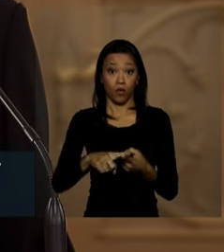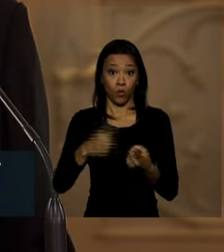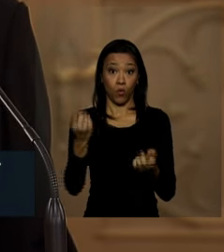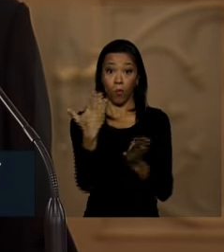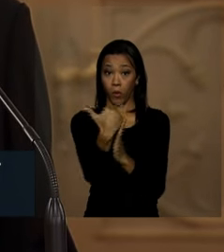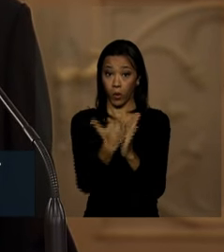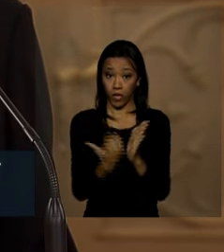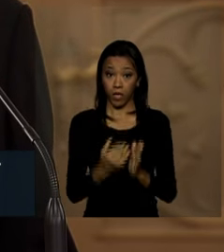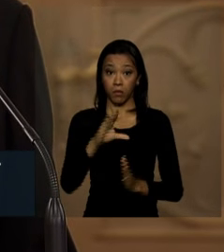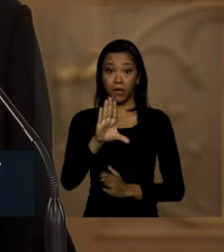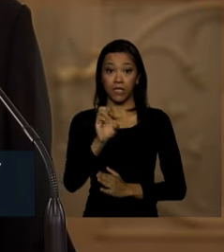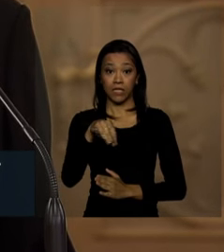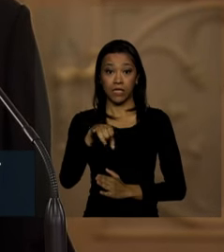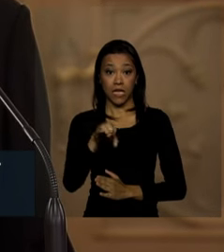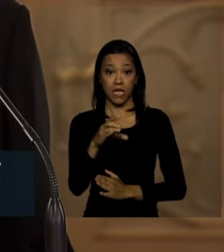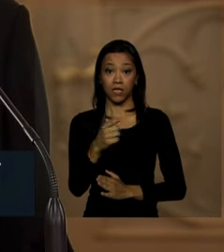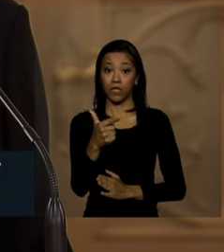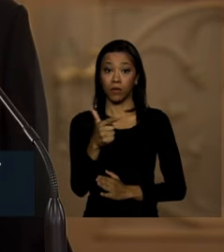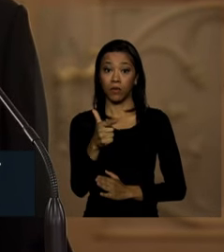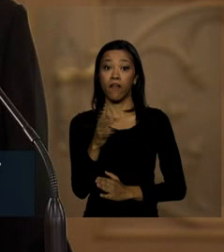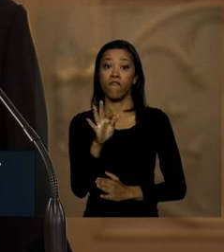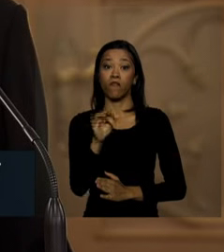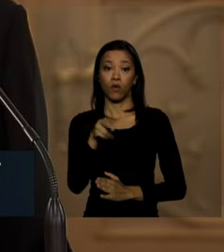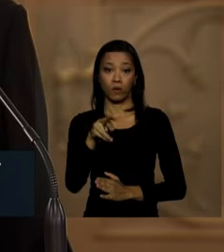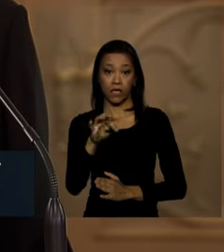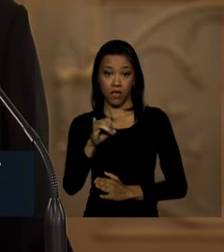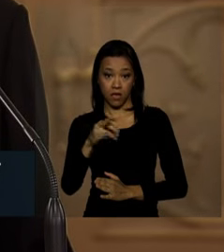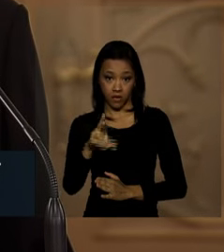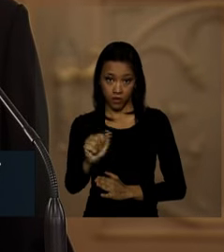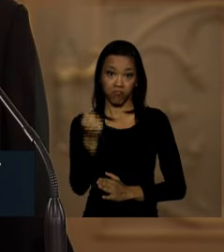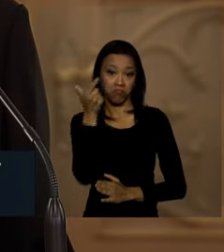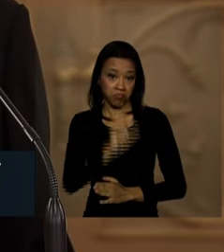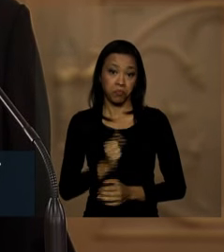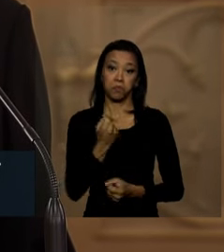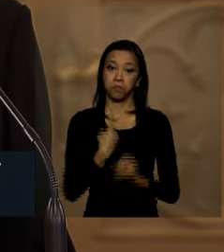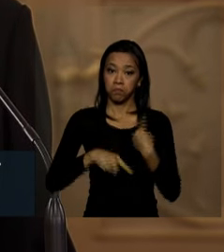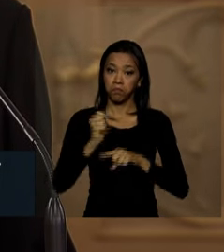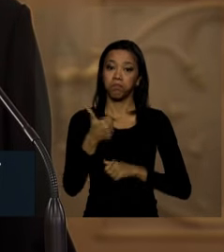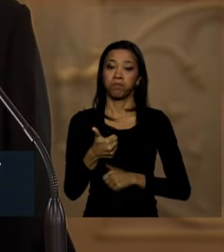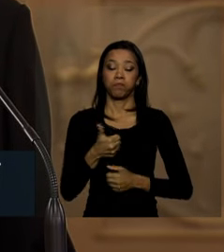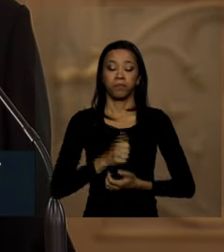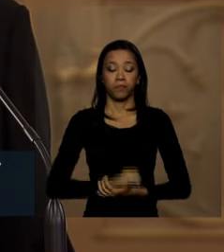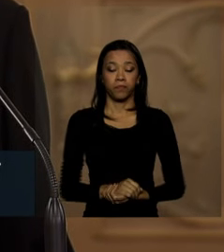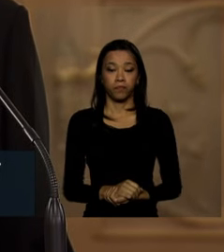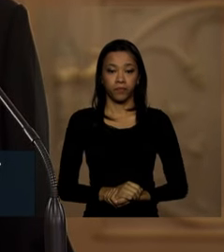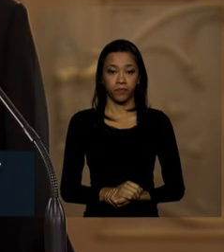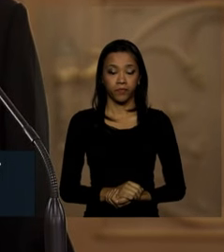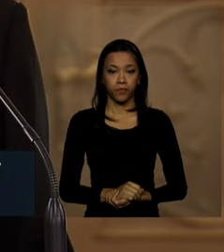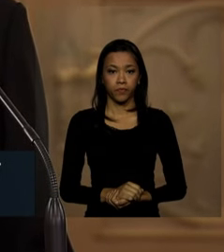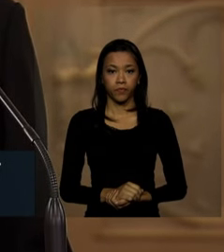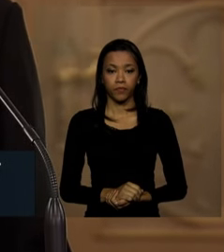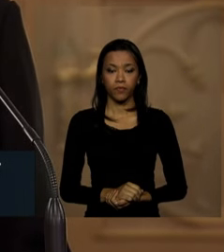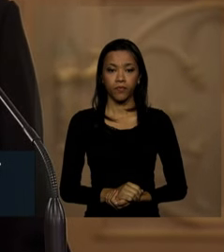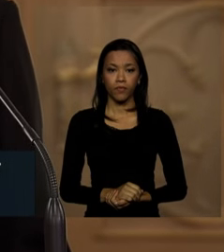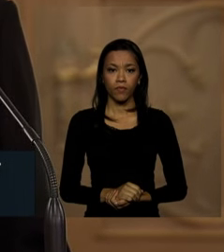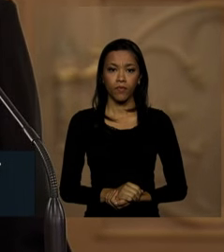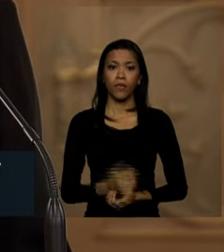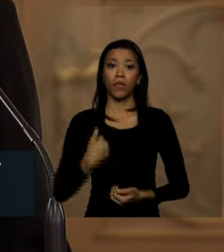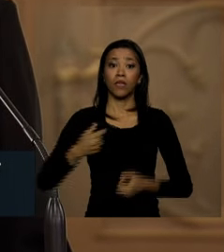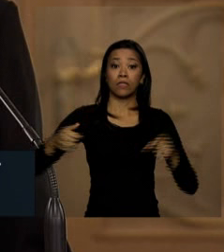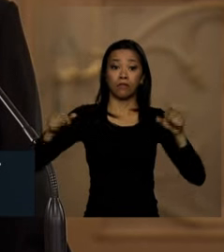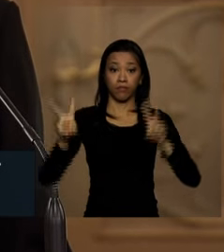Sem Fronteiras. I am equally pleased with the current outcome of the Science Without Borders program. No